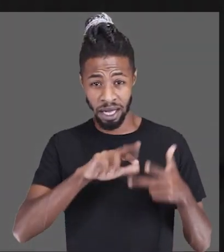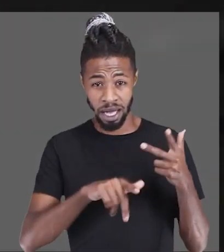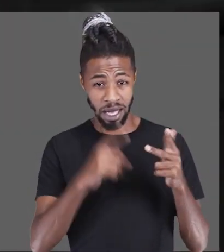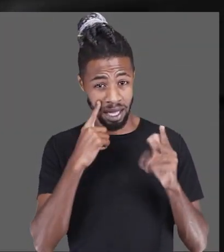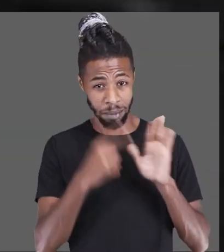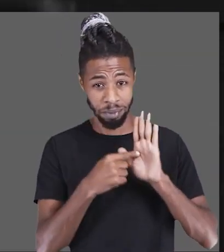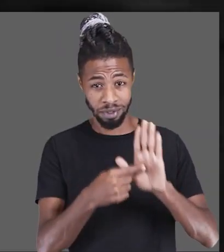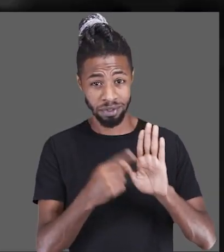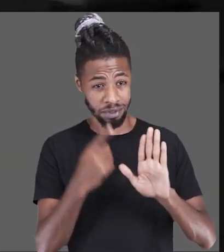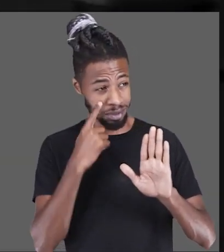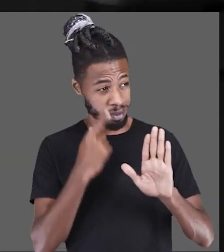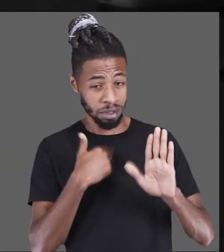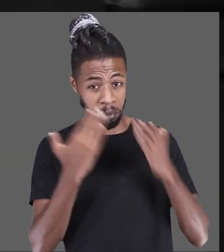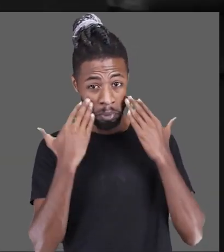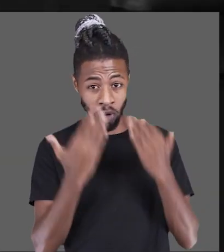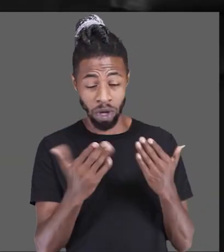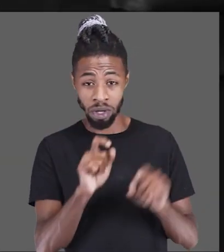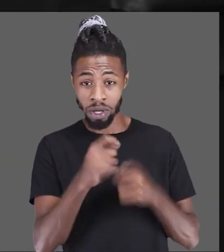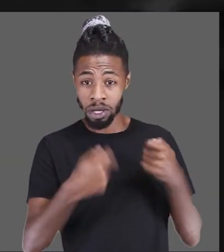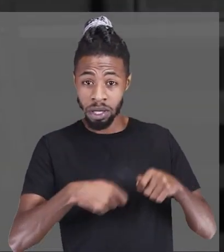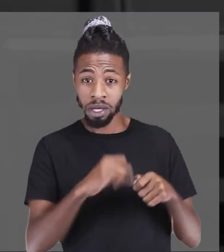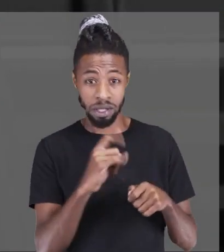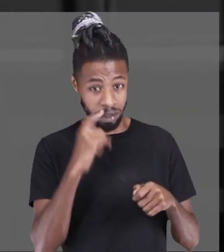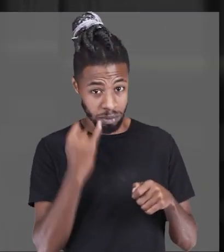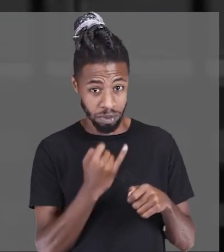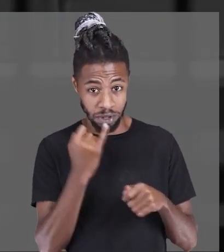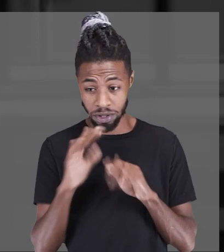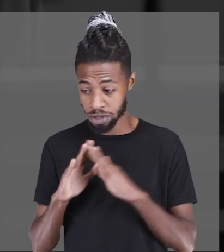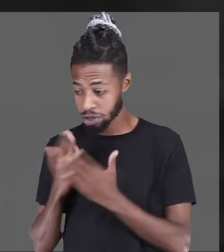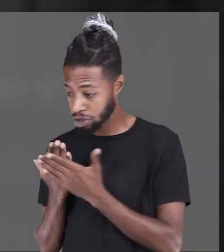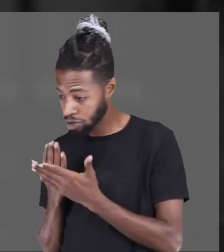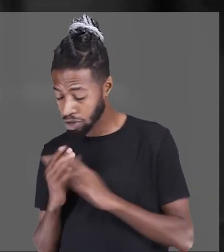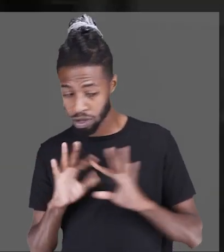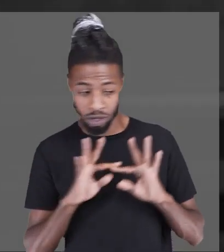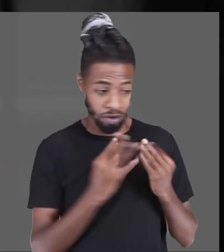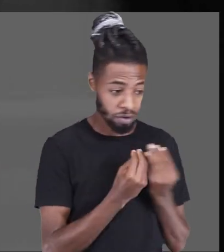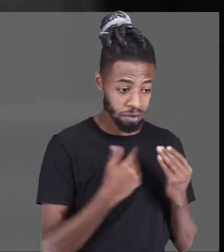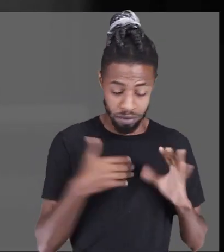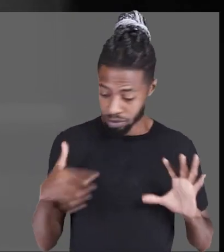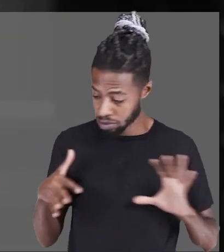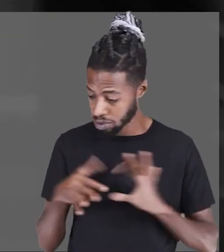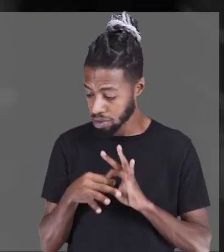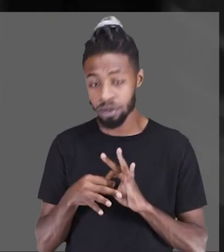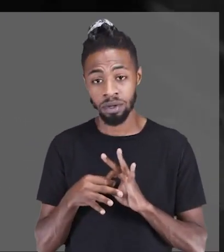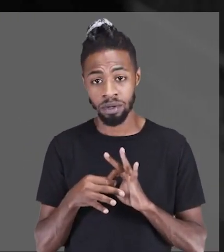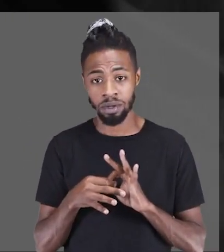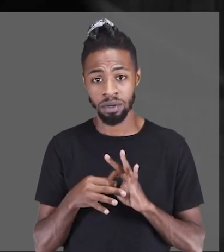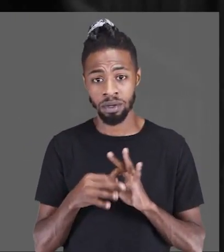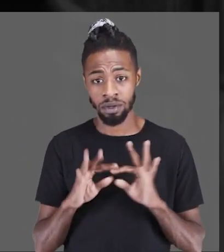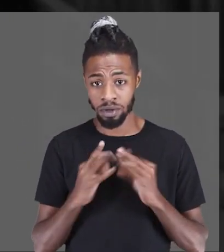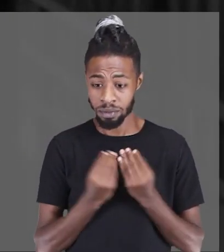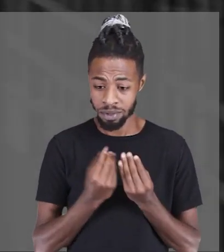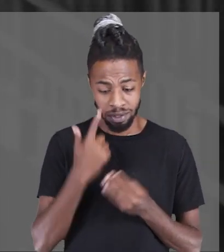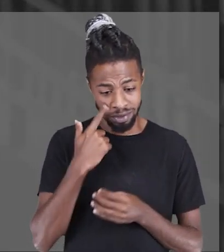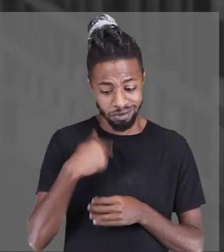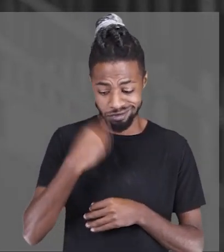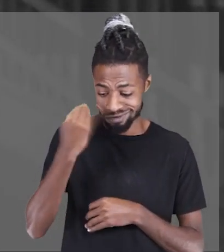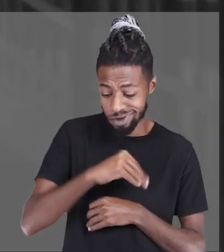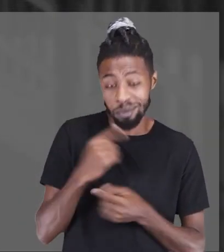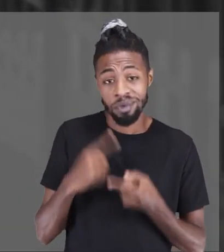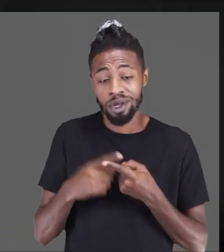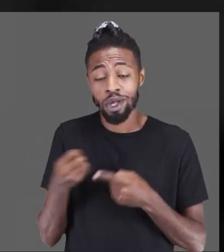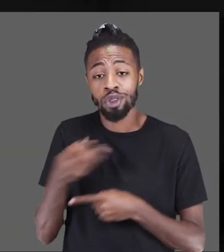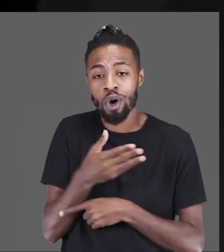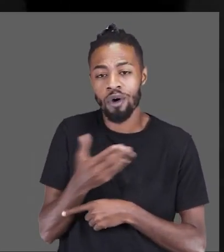Nos relatos apresentados fica evidente a necessidade de fortalecer a relação entre a escola e a família, que encontra-se enfraquecida por conta do